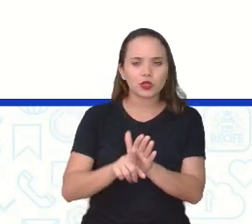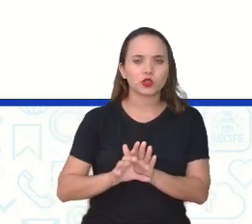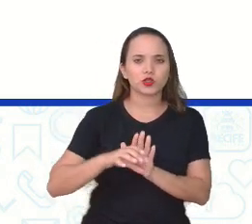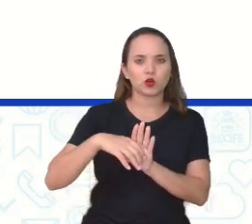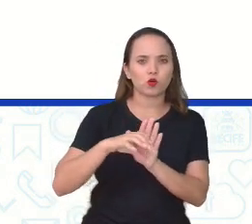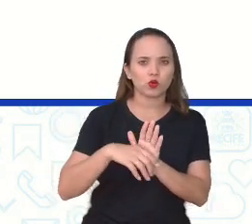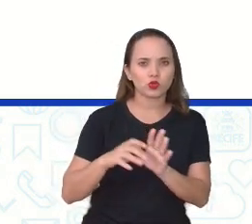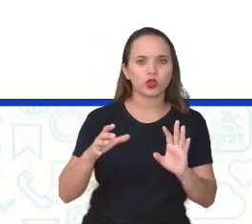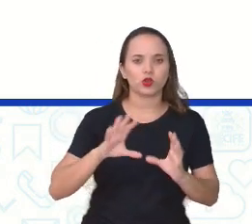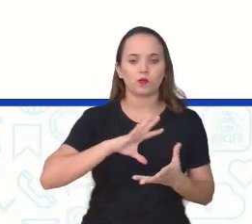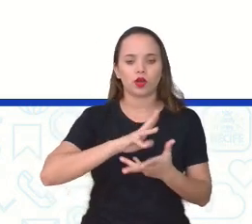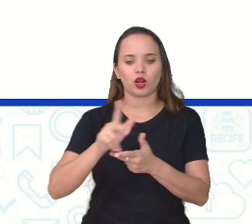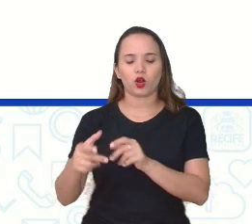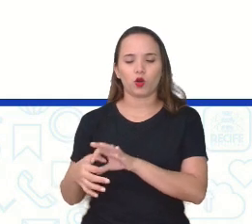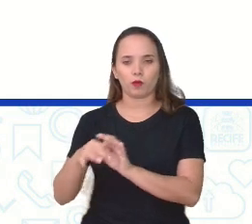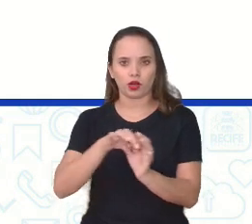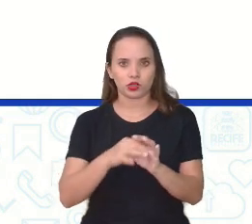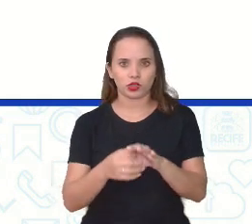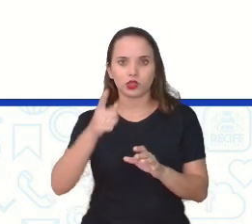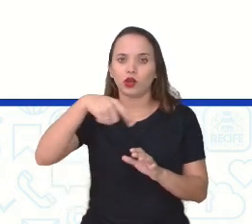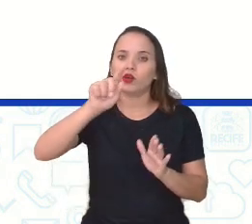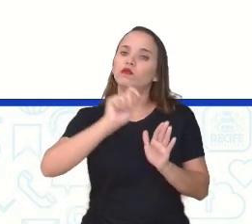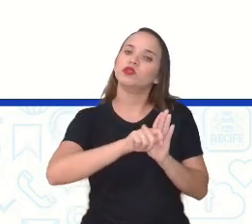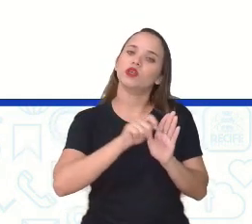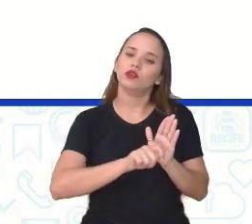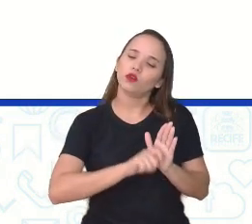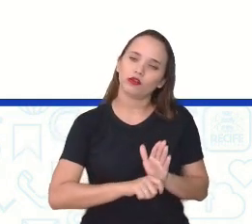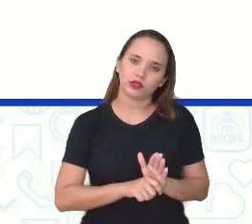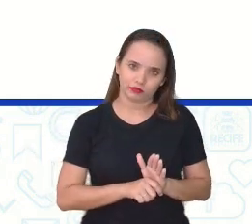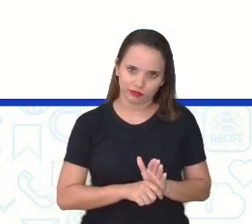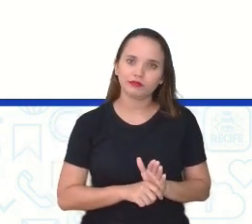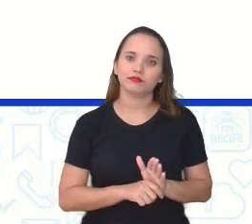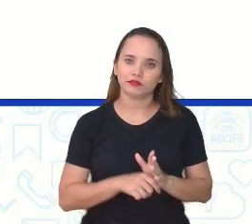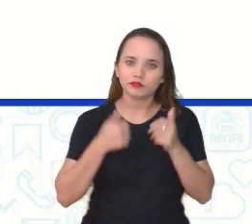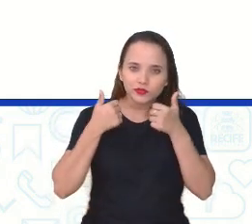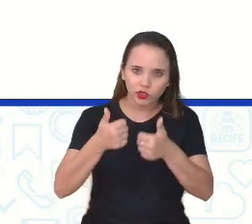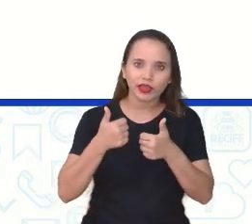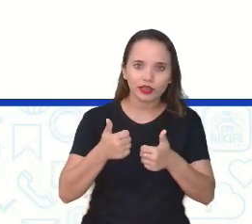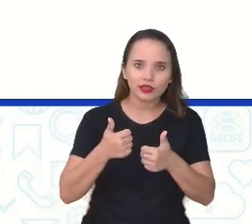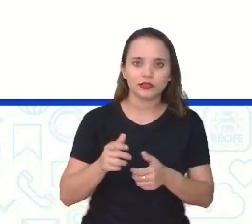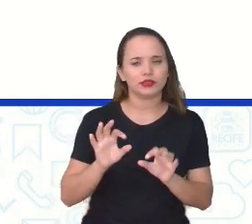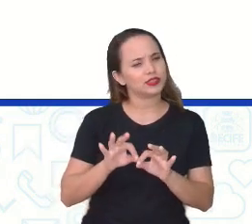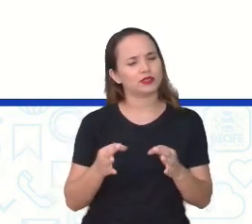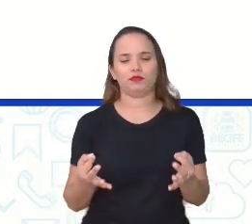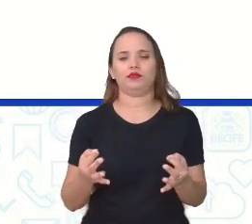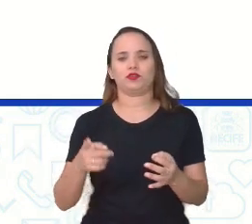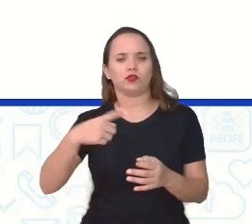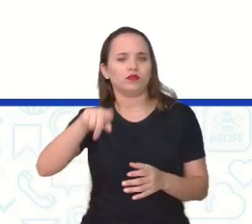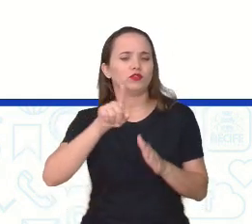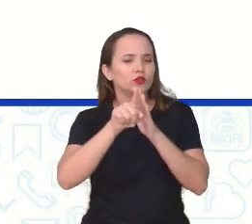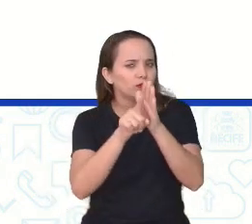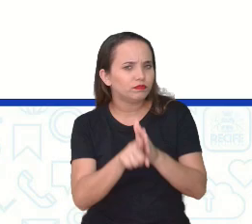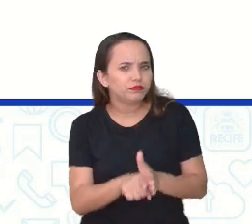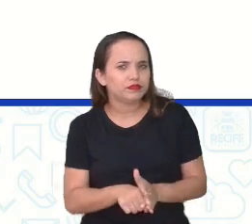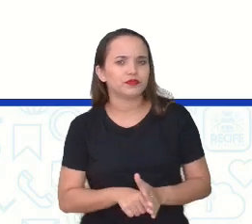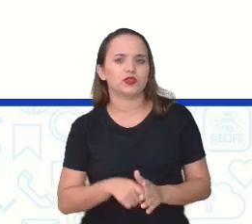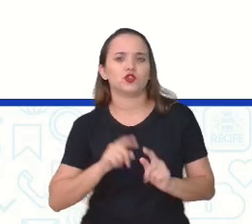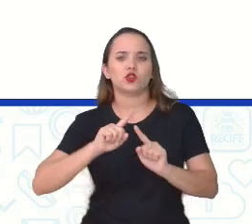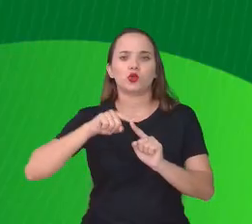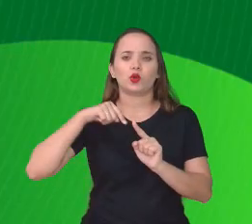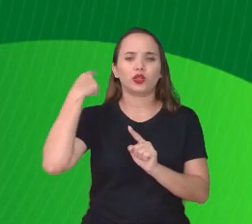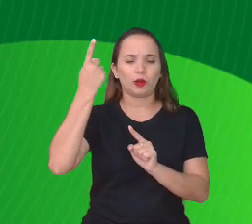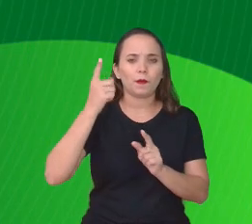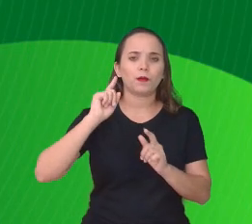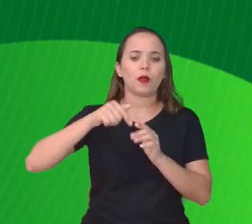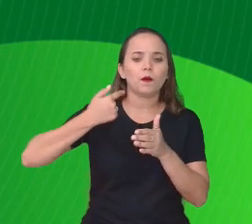para globalização e anote em seu caderno. Beleza? Então, simples. Vai pesquisar ali o conceito de globalização para